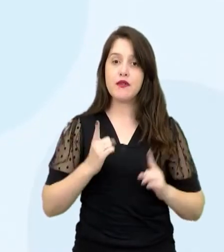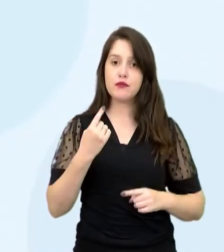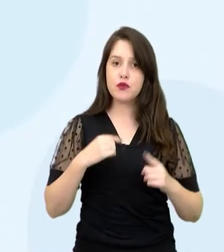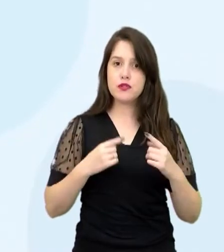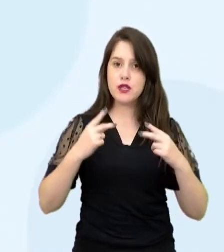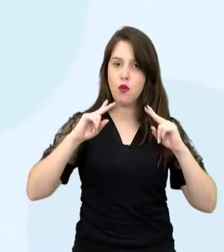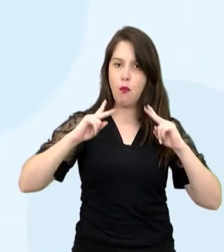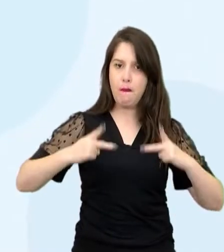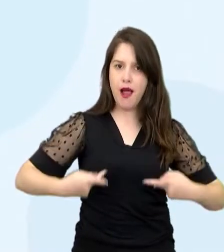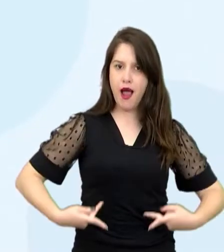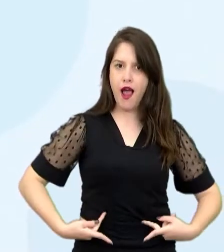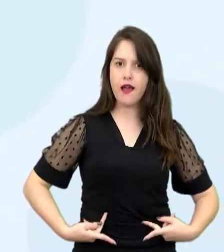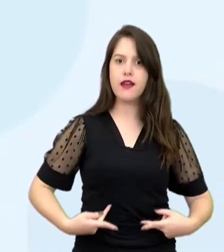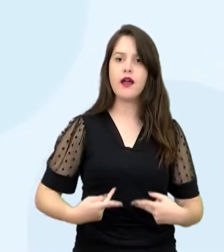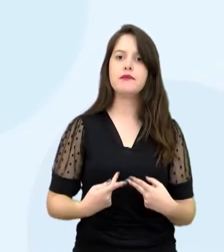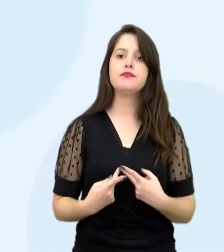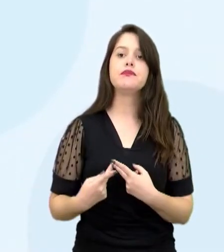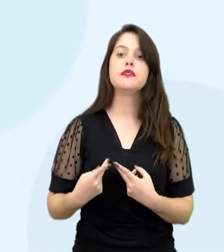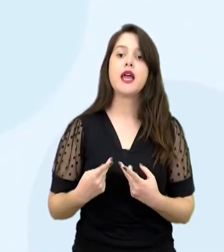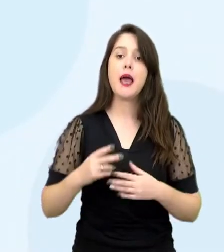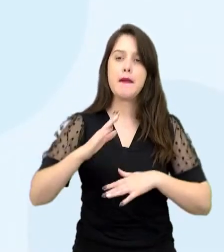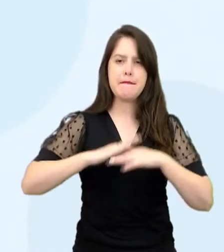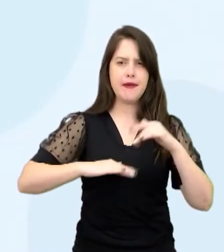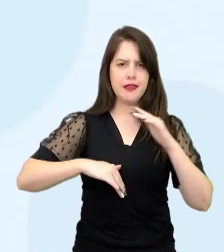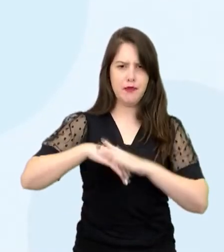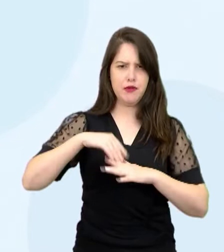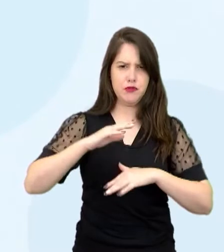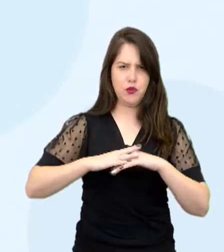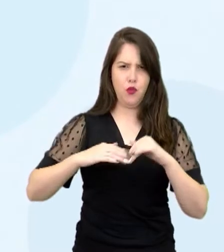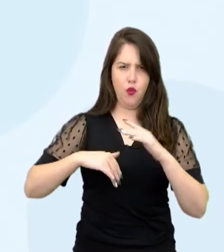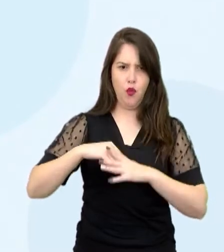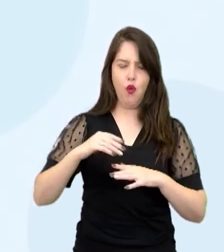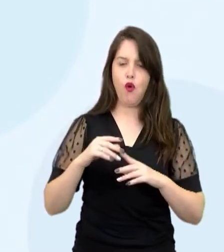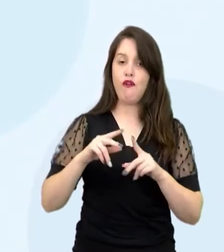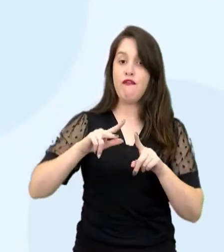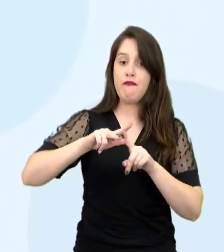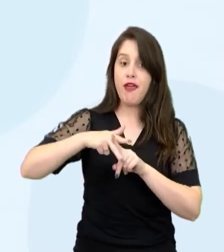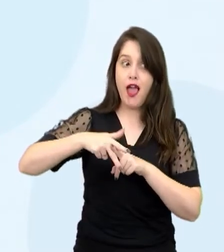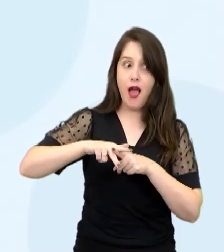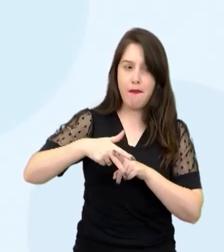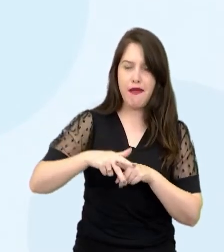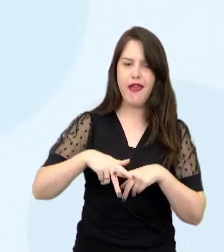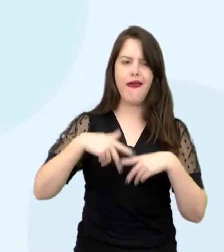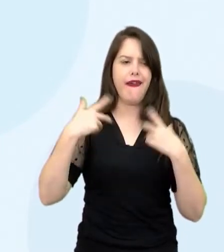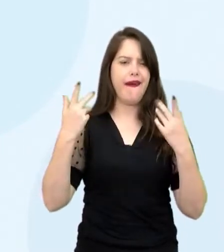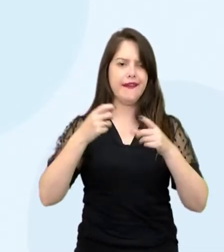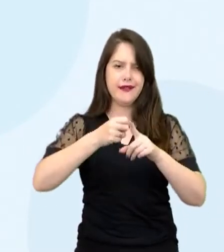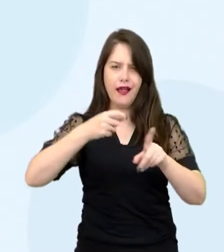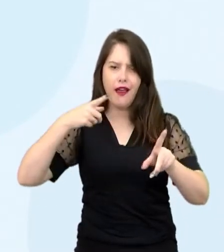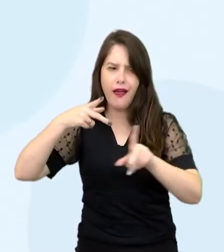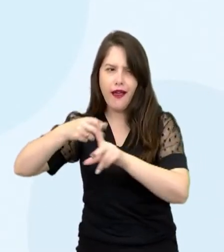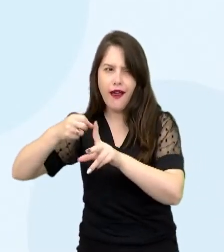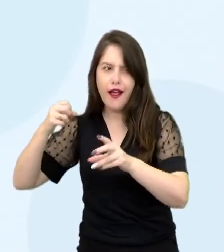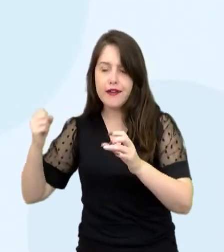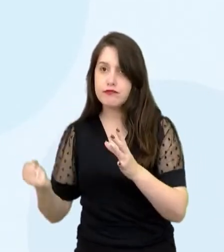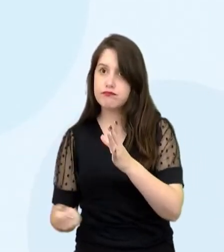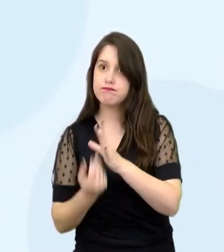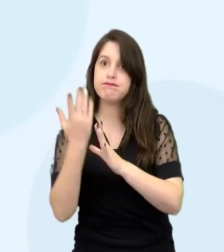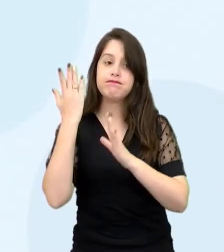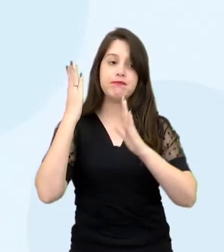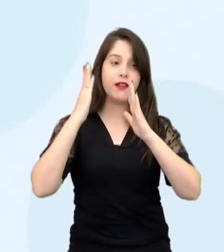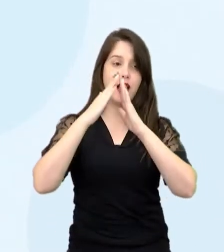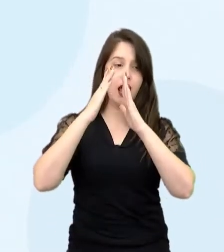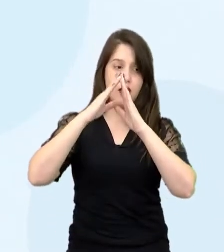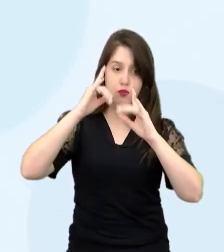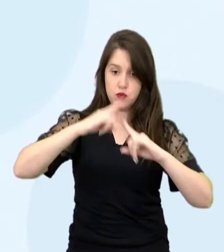mais habilidoso. Então teve aí a criação de inúmeras ferramentas, armas, abrigos, enterrava os